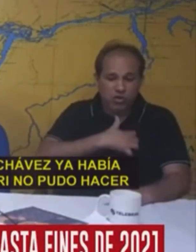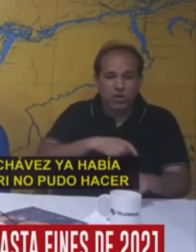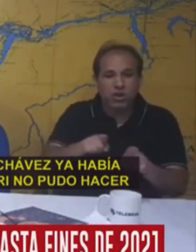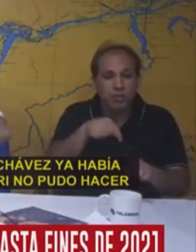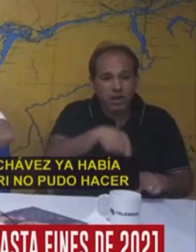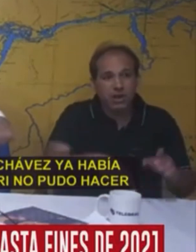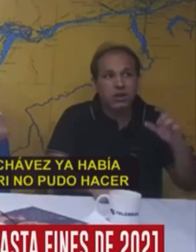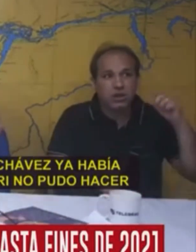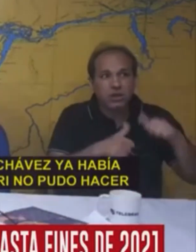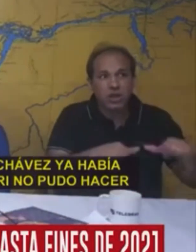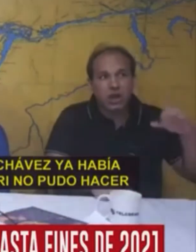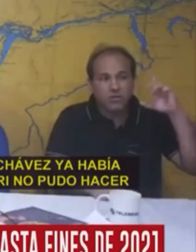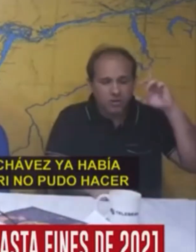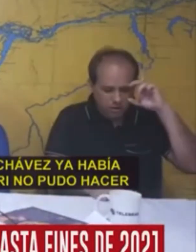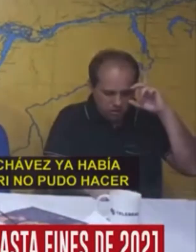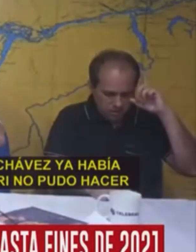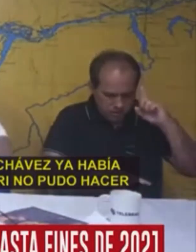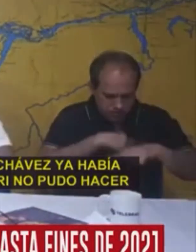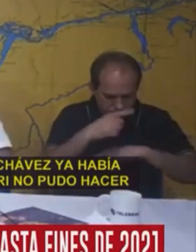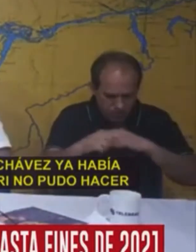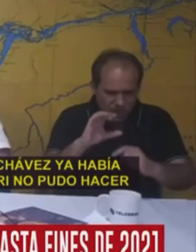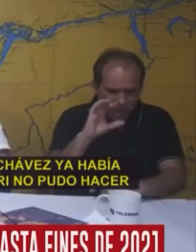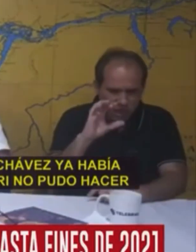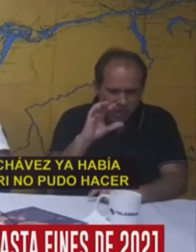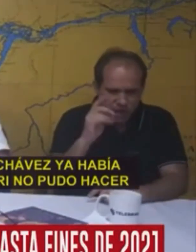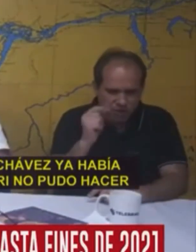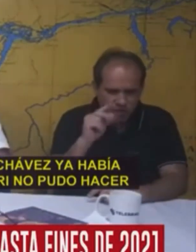o Chávez já tinha morrido, se não me engano,